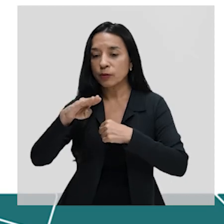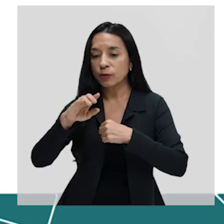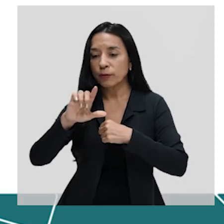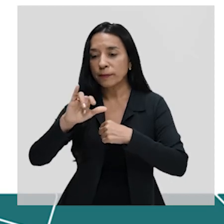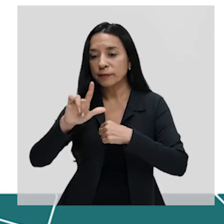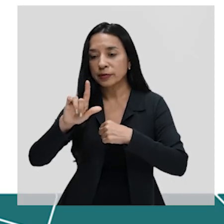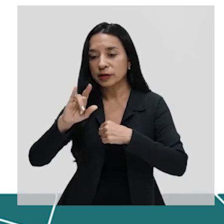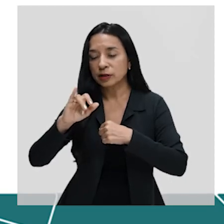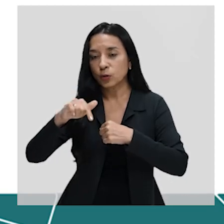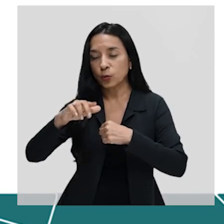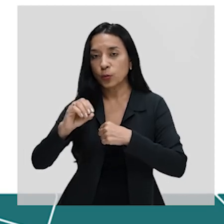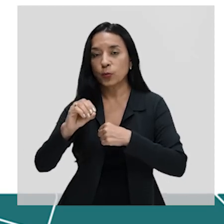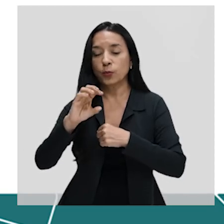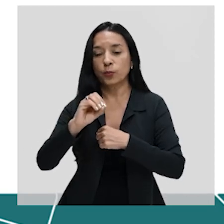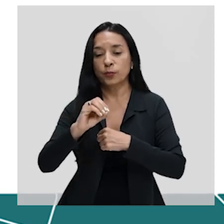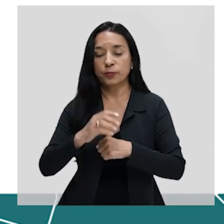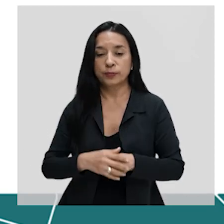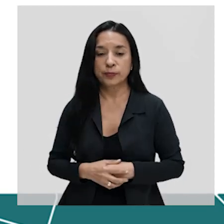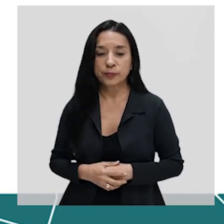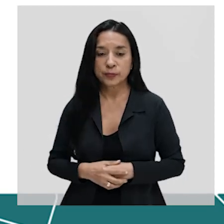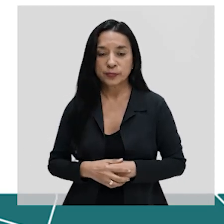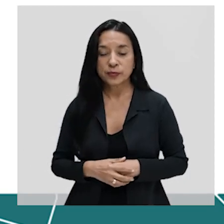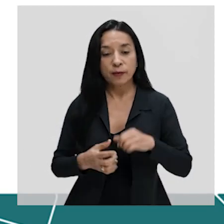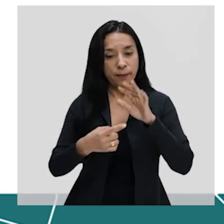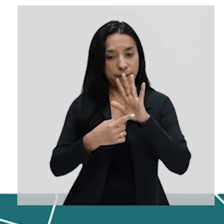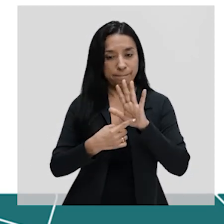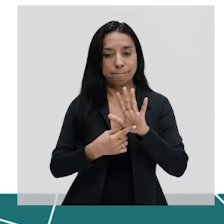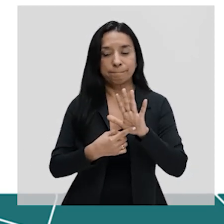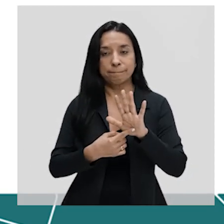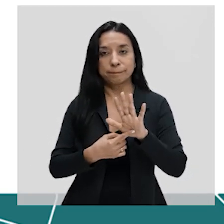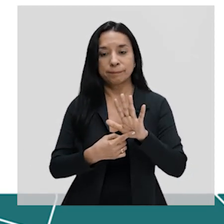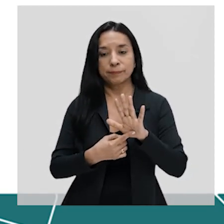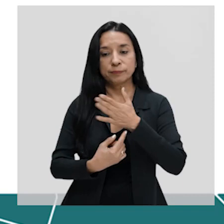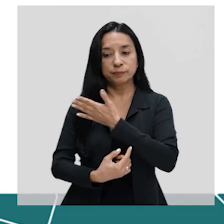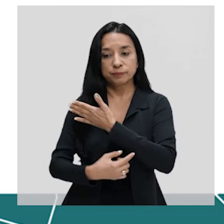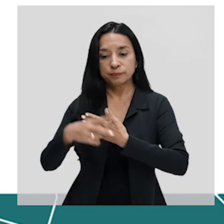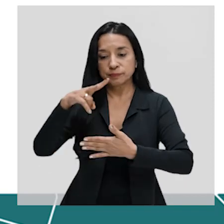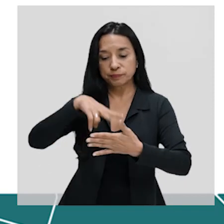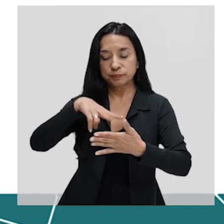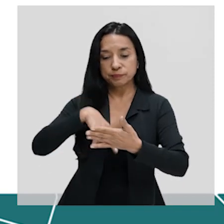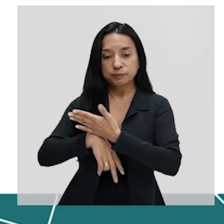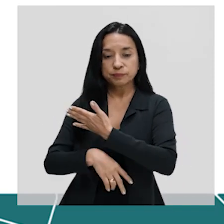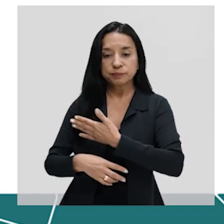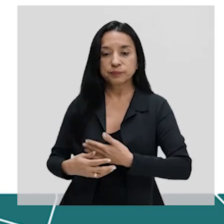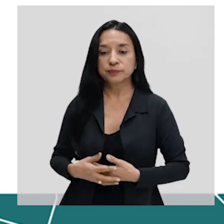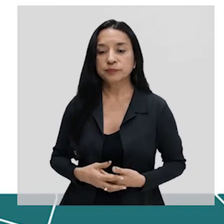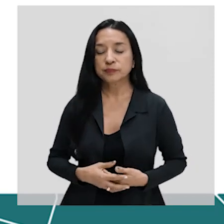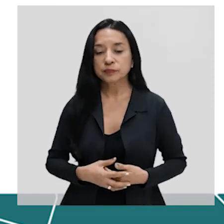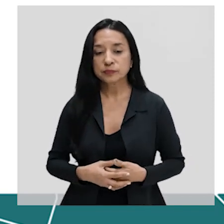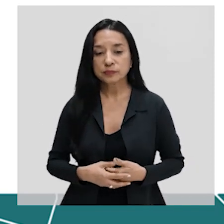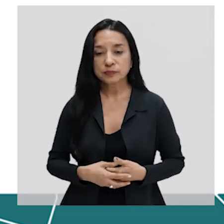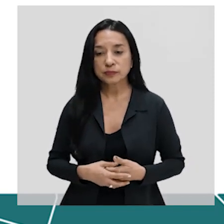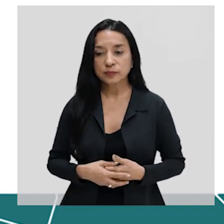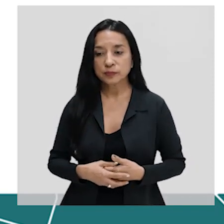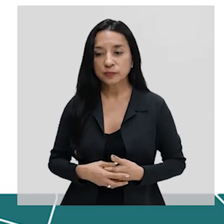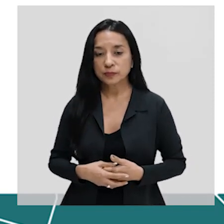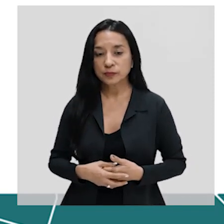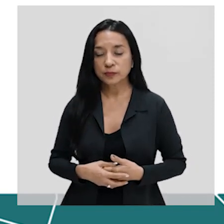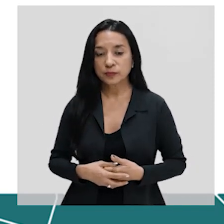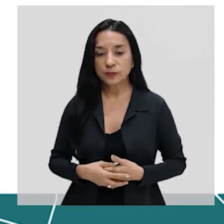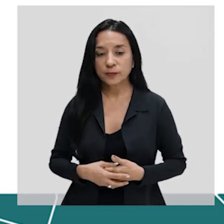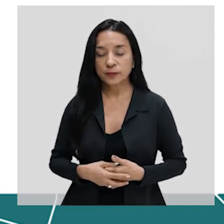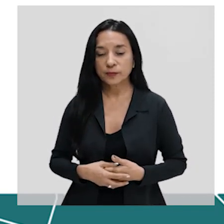bom? Indique a alternativa que preenche adequadamente as lacunas da